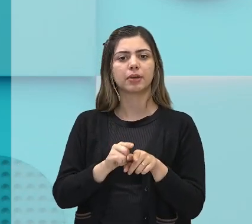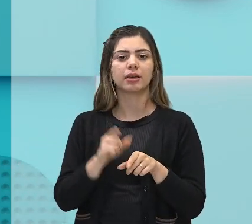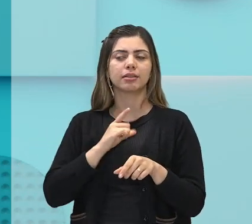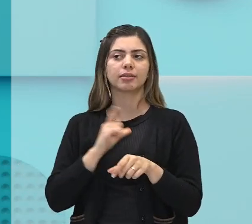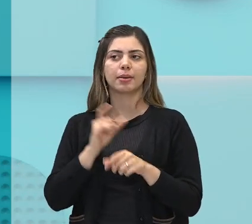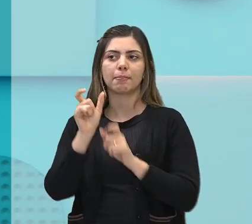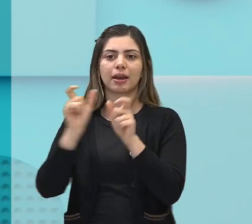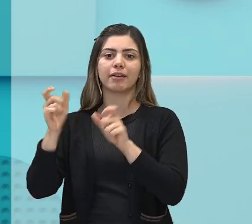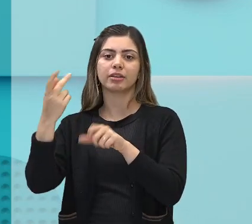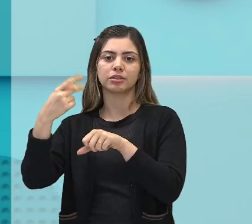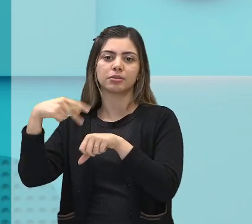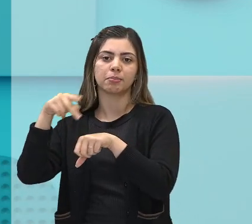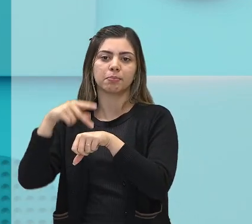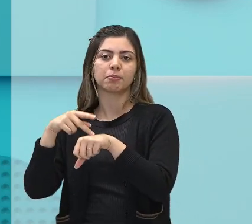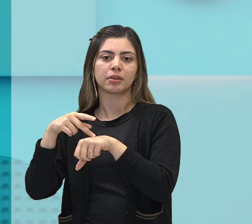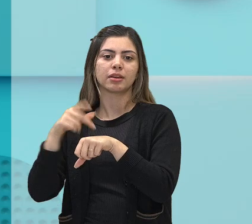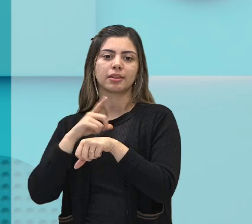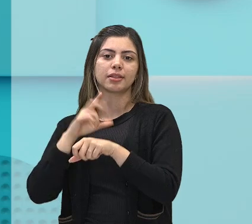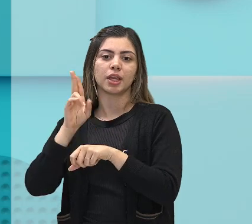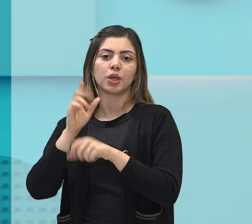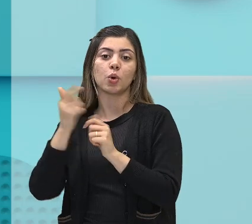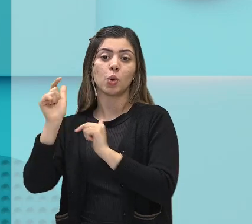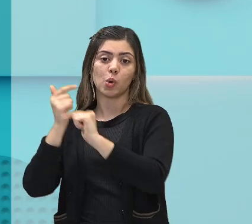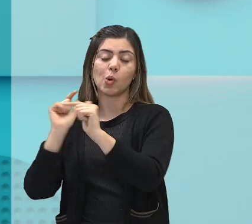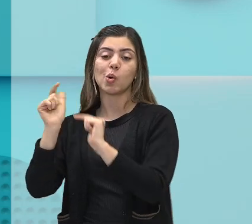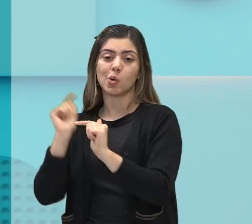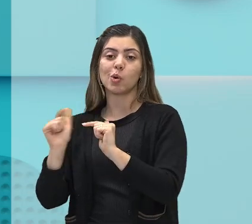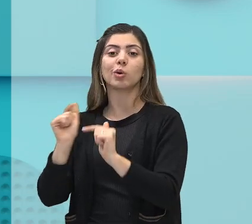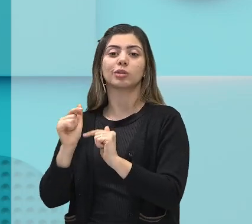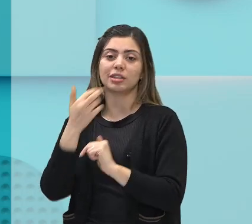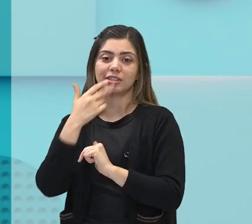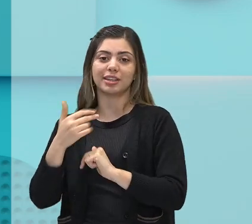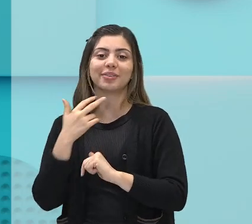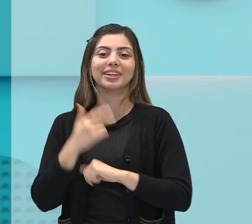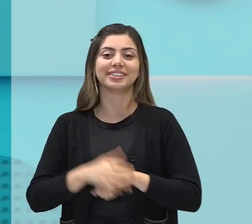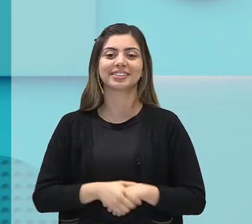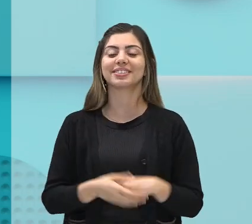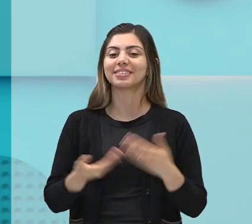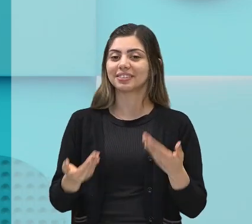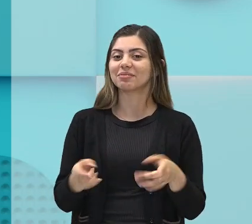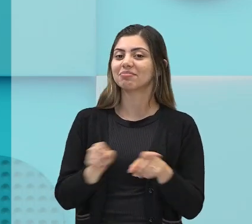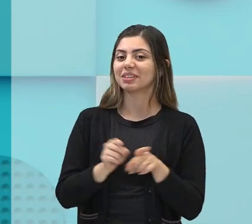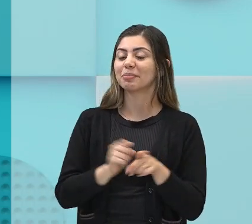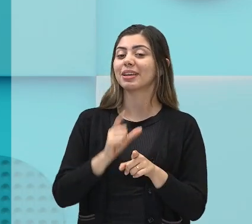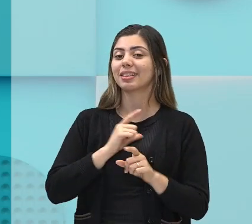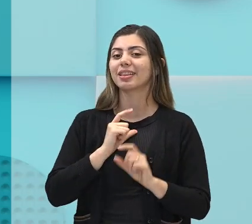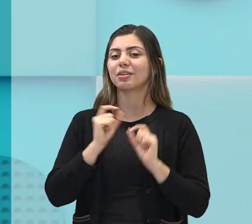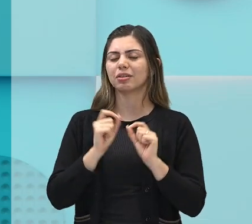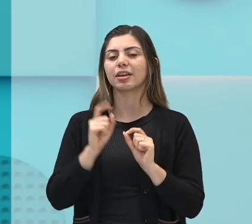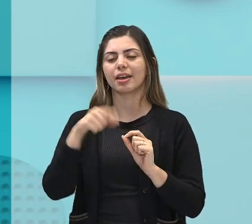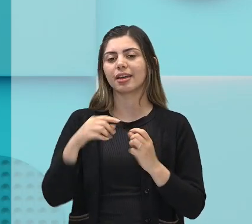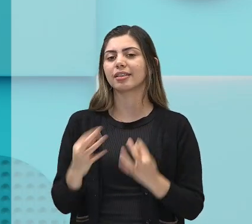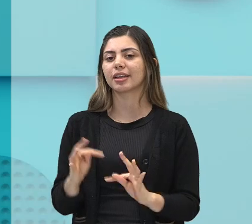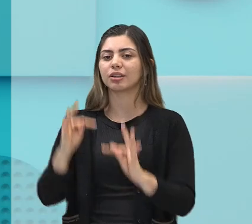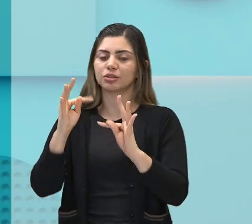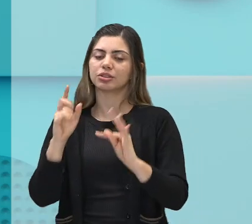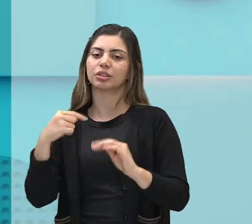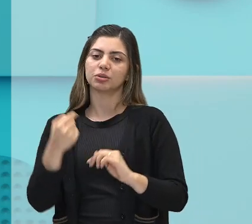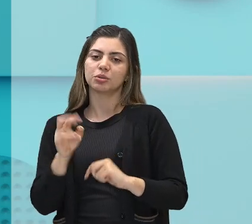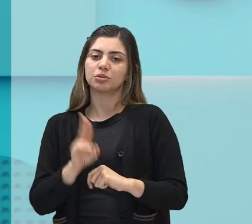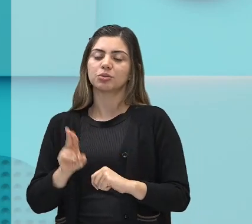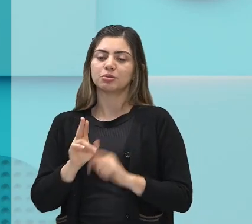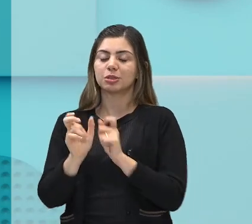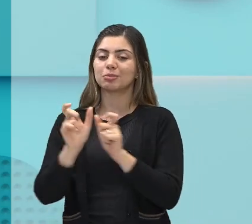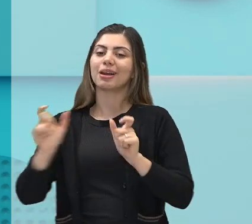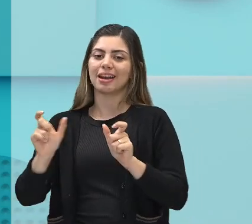idiomas. Com o advento também das tecnologias digitais e sendo algo produzido muito para fora do nosso país, a gente